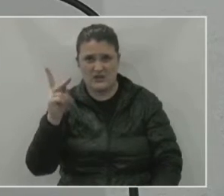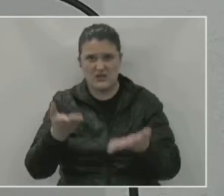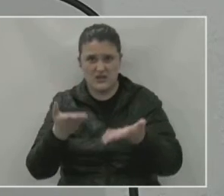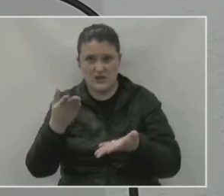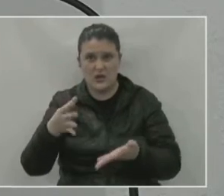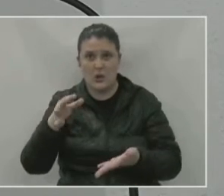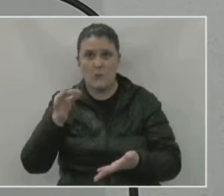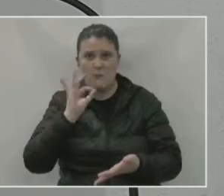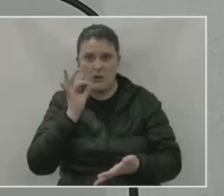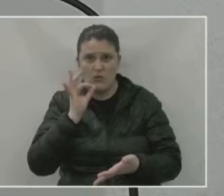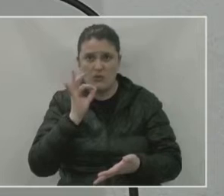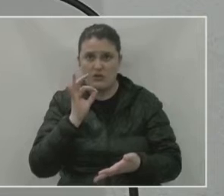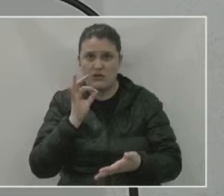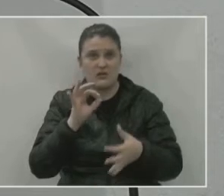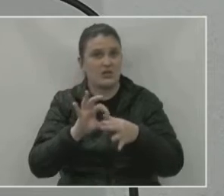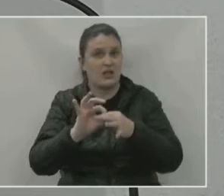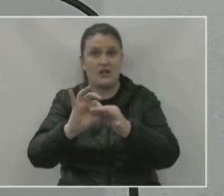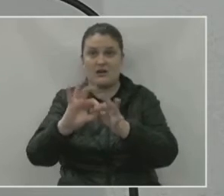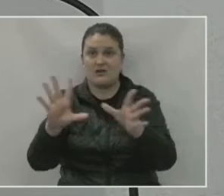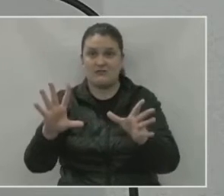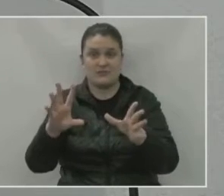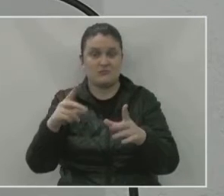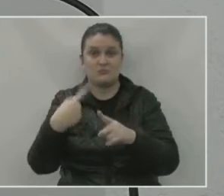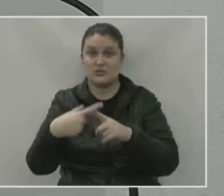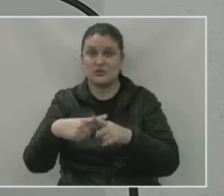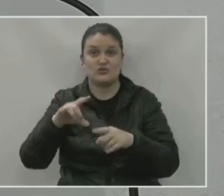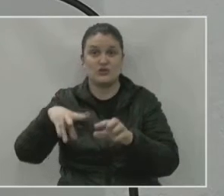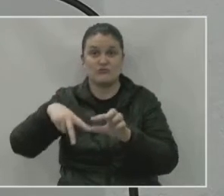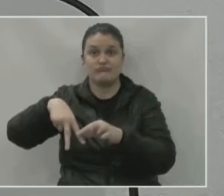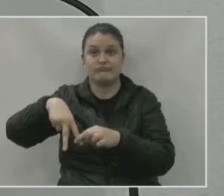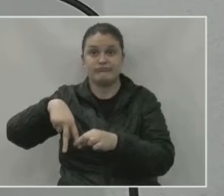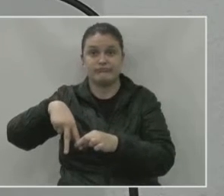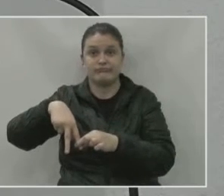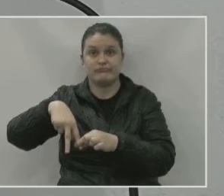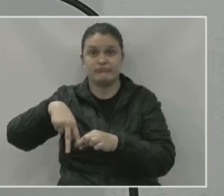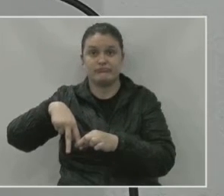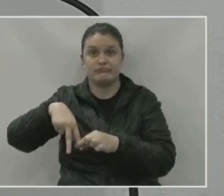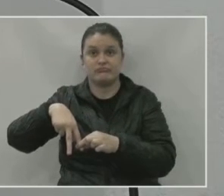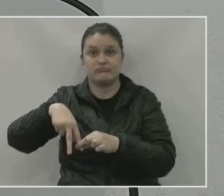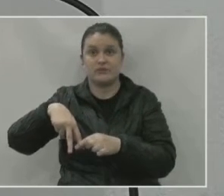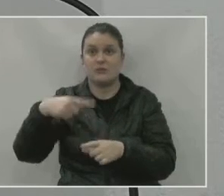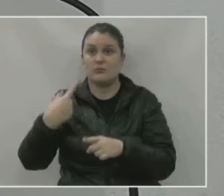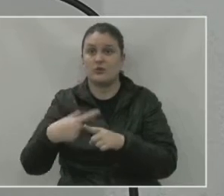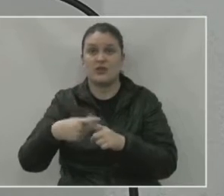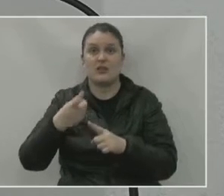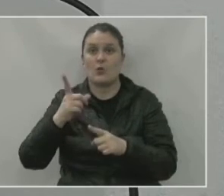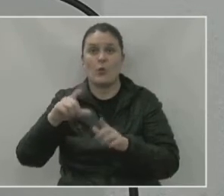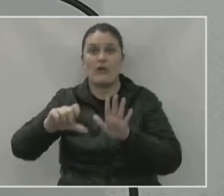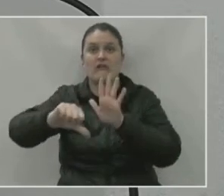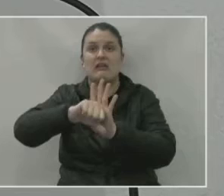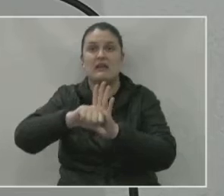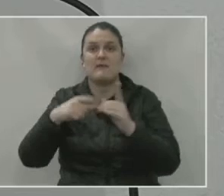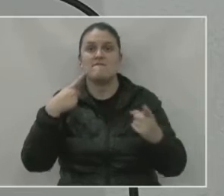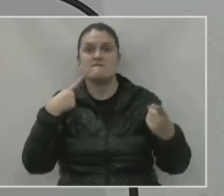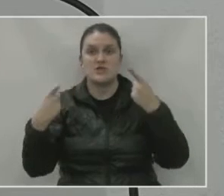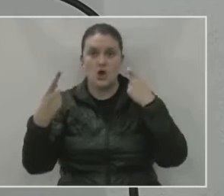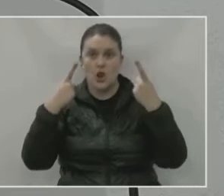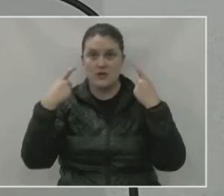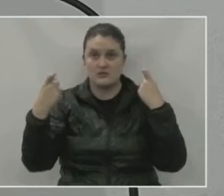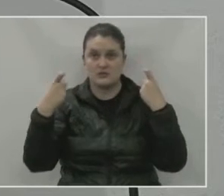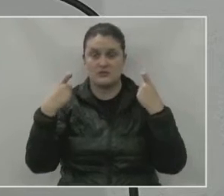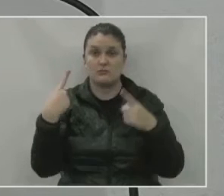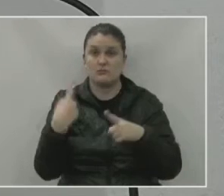está investigando, mas o juiz determinou que se colocasse tornozeleira eletrônica. Não se trata de crime violento, apesar do